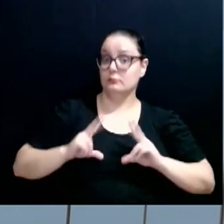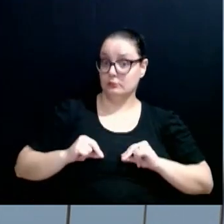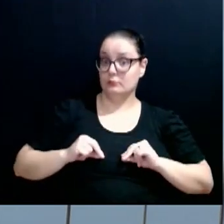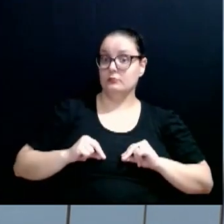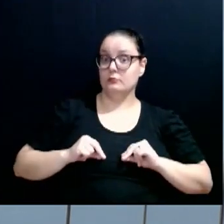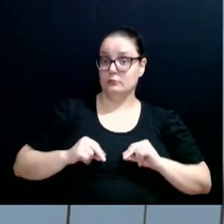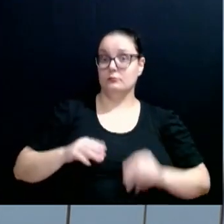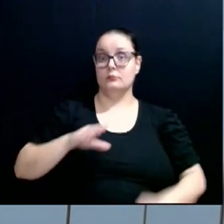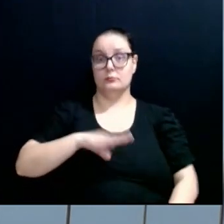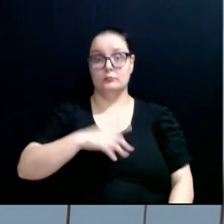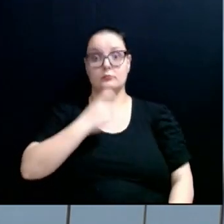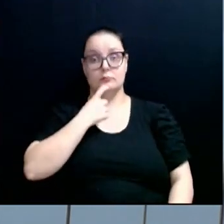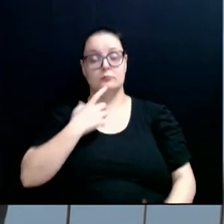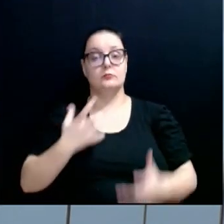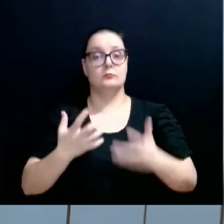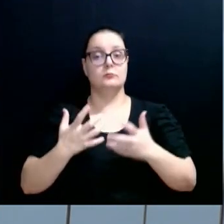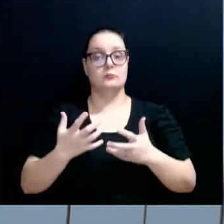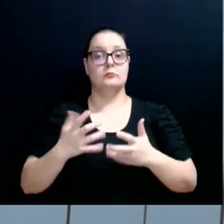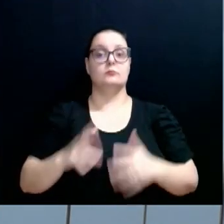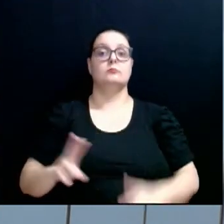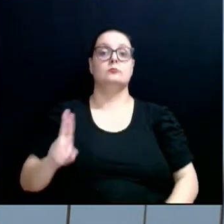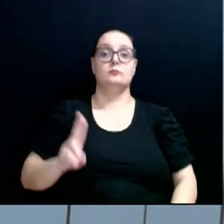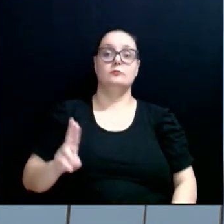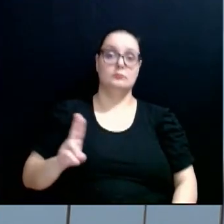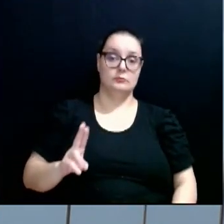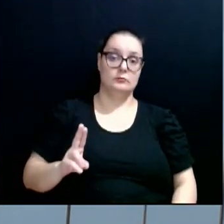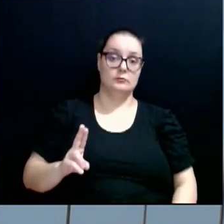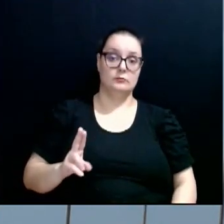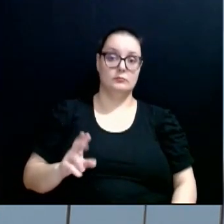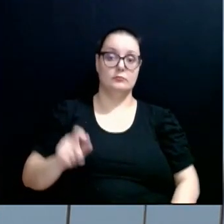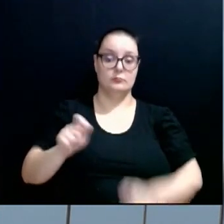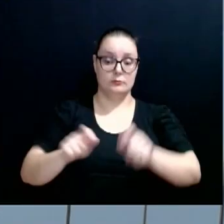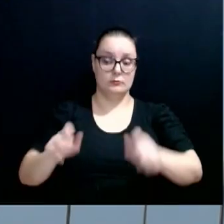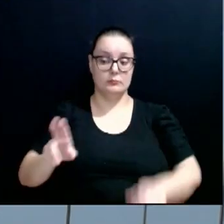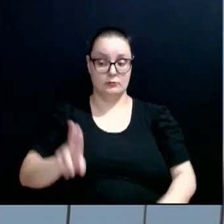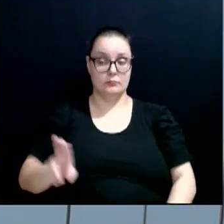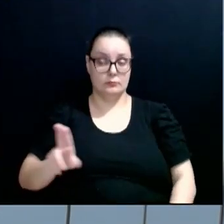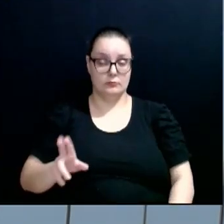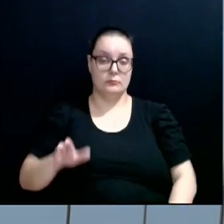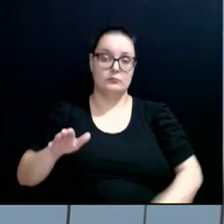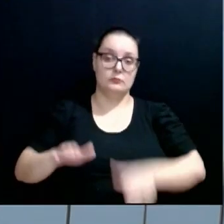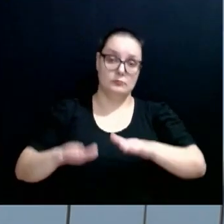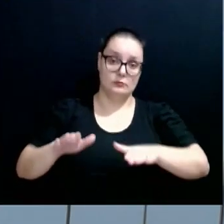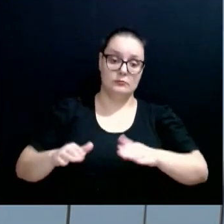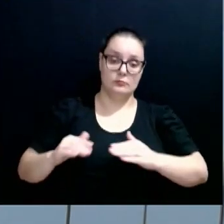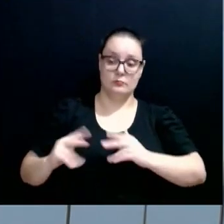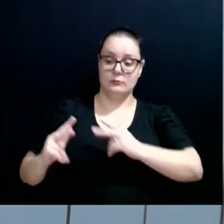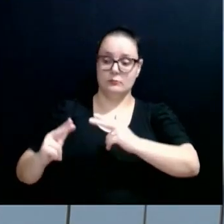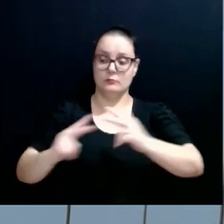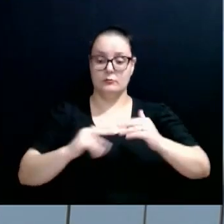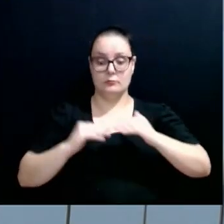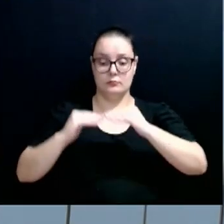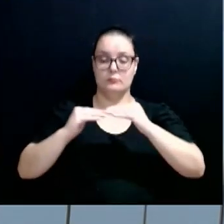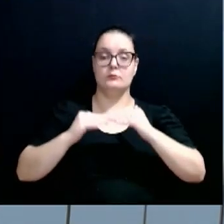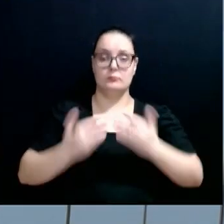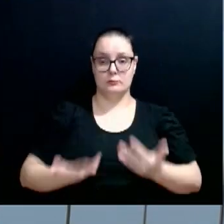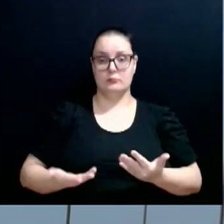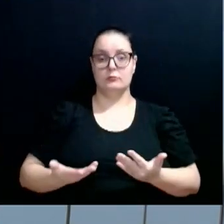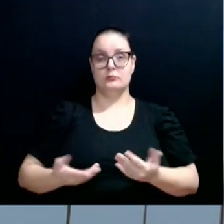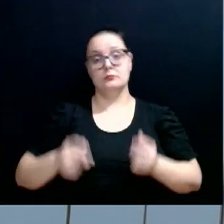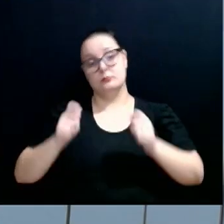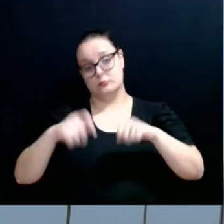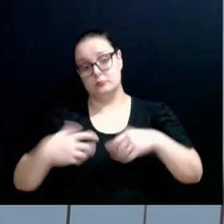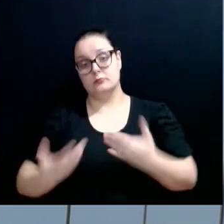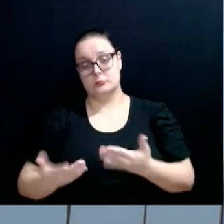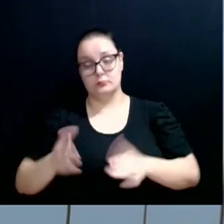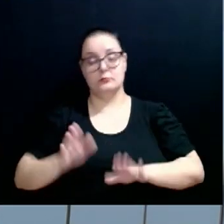gostaria de implementar para os seus usuários. Talvez essa equalização acabou tornando a licitação um pouco